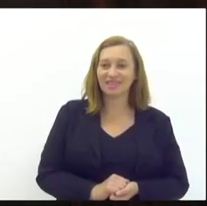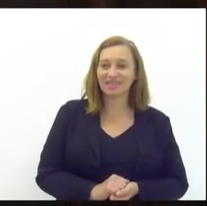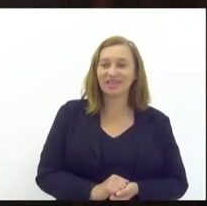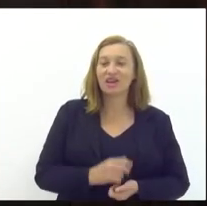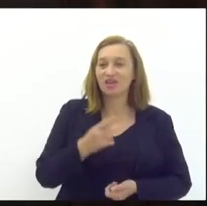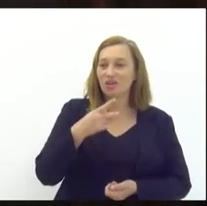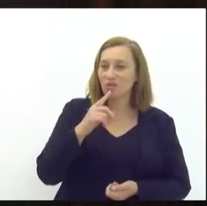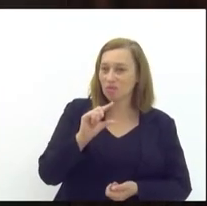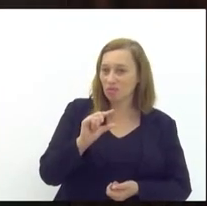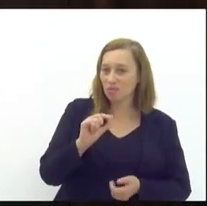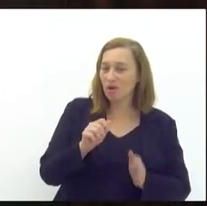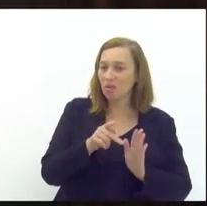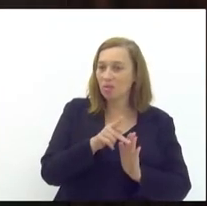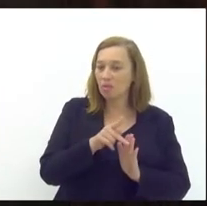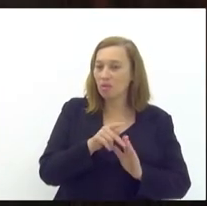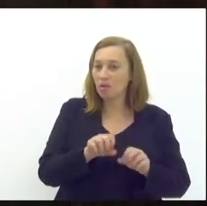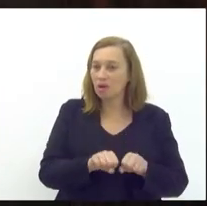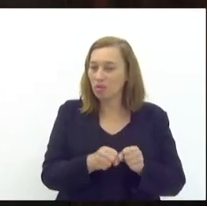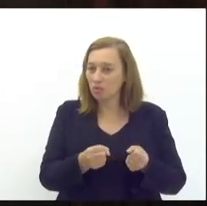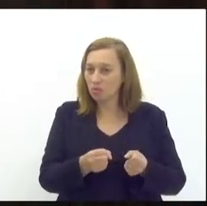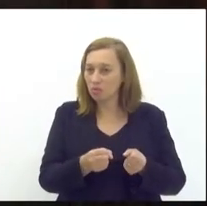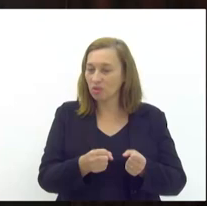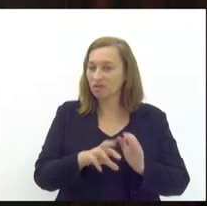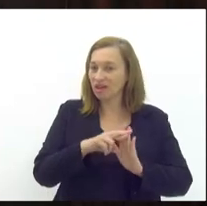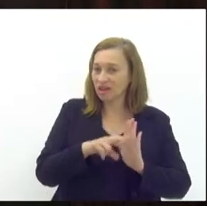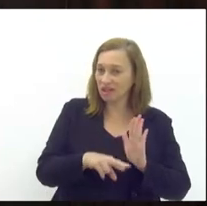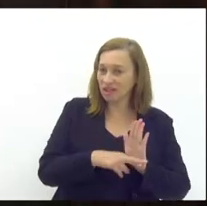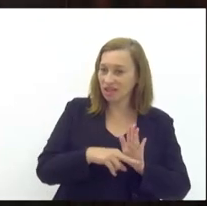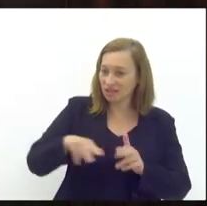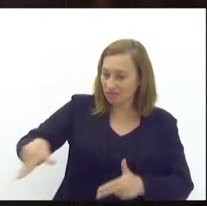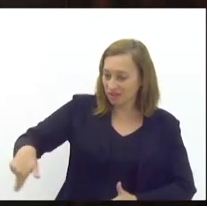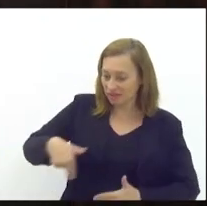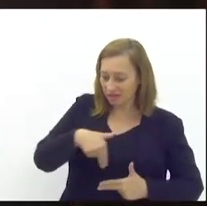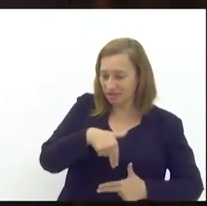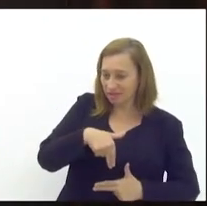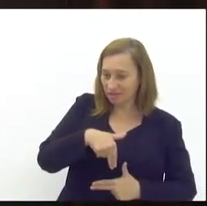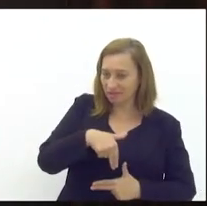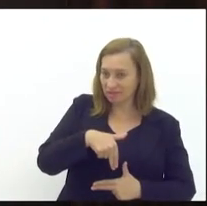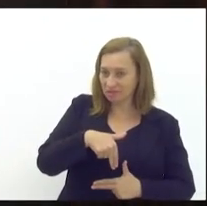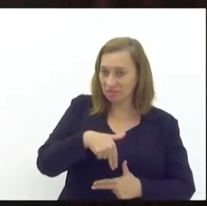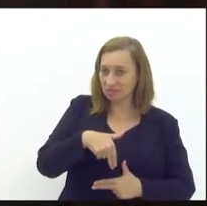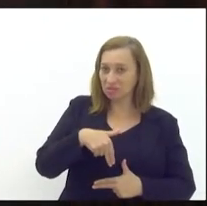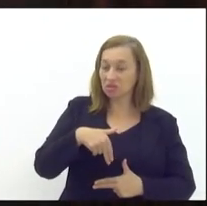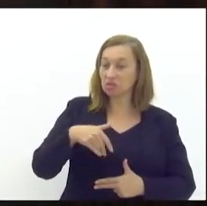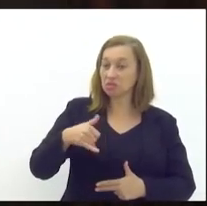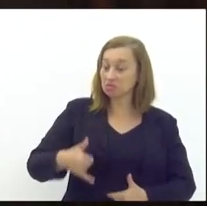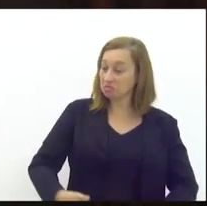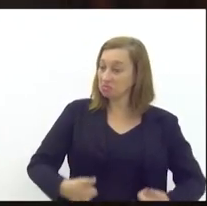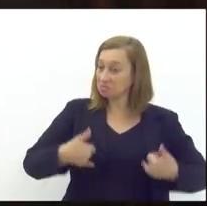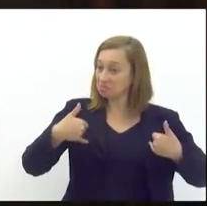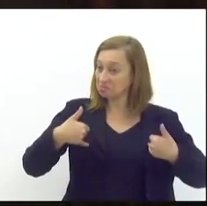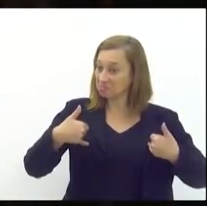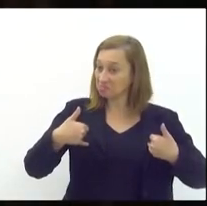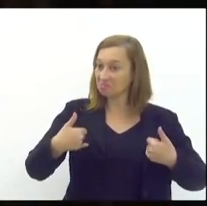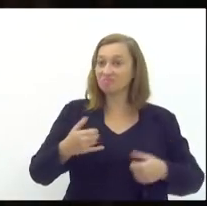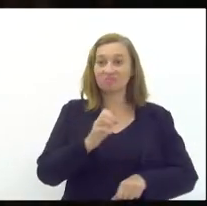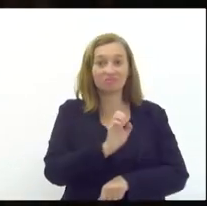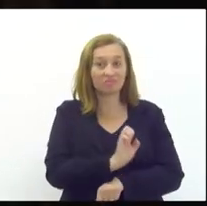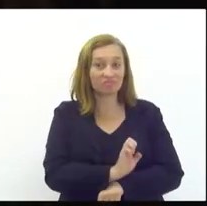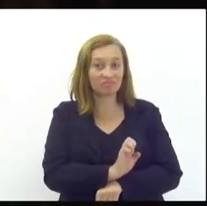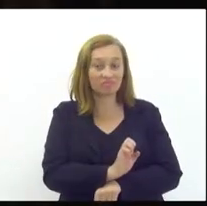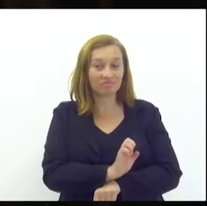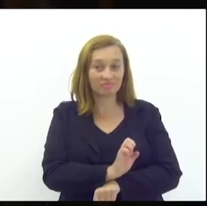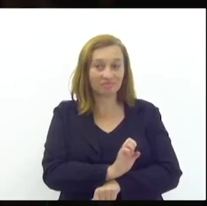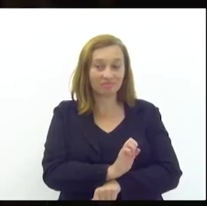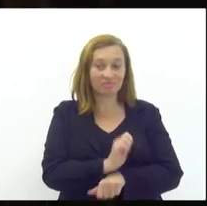esse protocolo da mesa e vim aqui a Tribuna que eu acho que é o canto de honra dessa Assembleia Legislativa do Estado do Rio